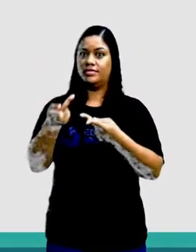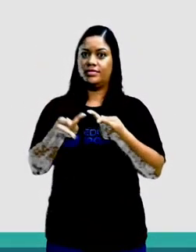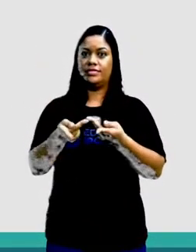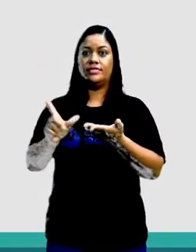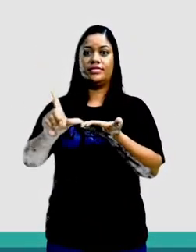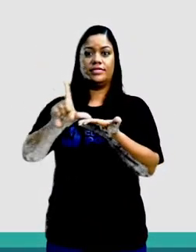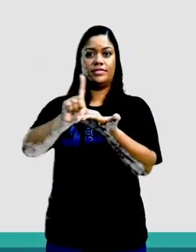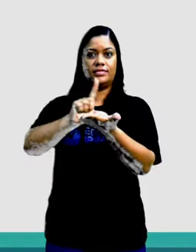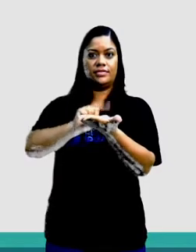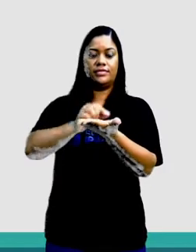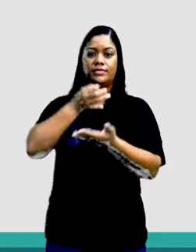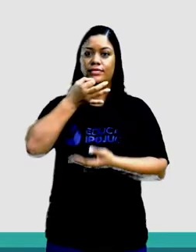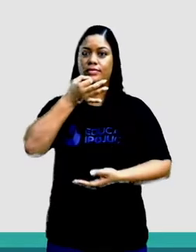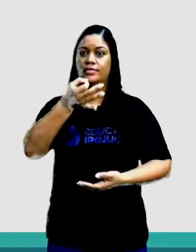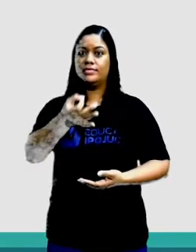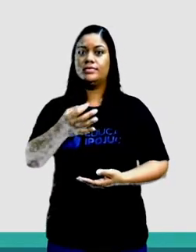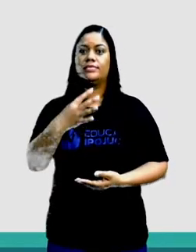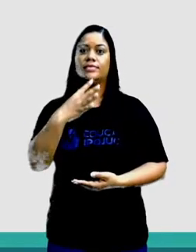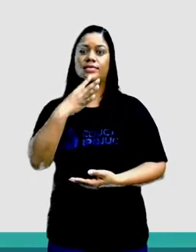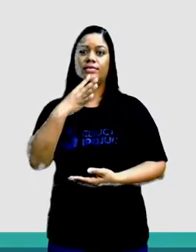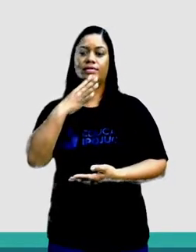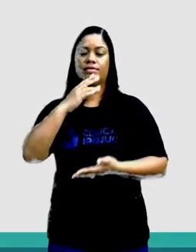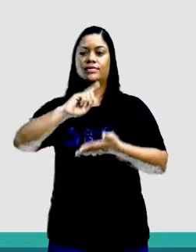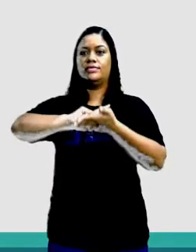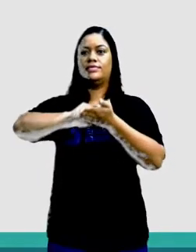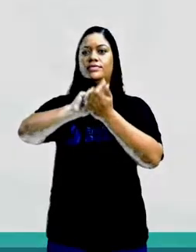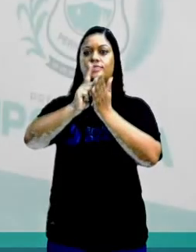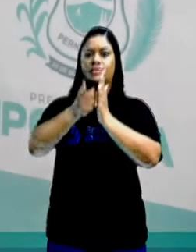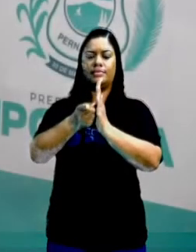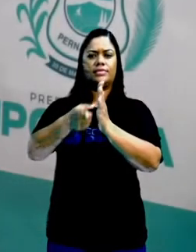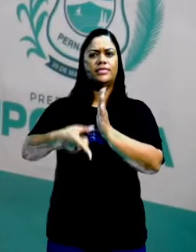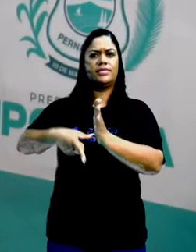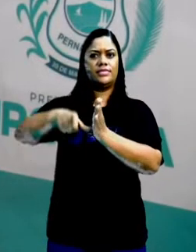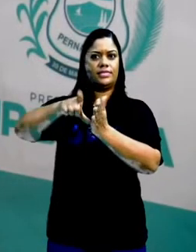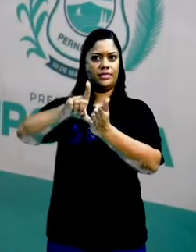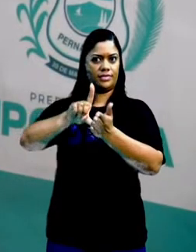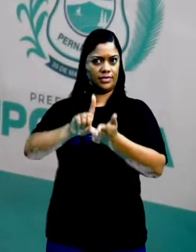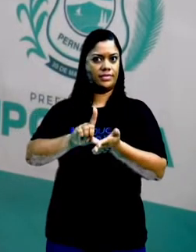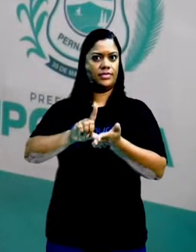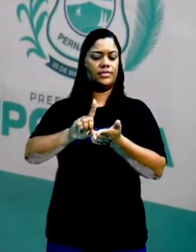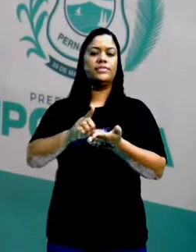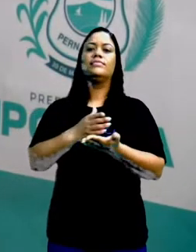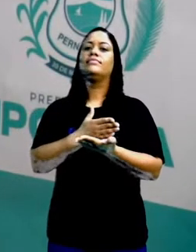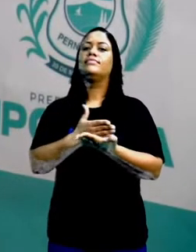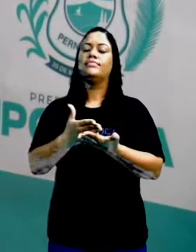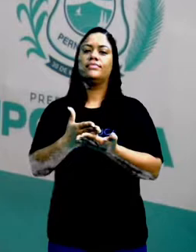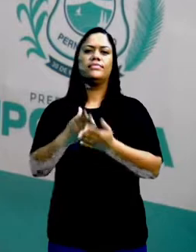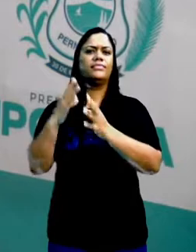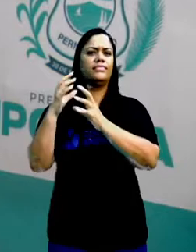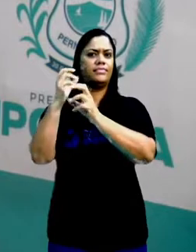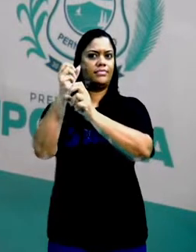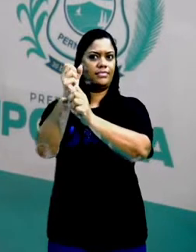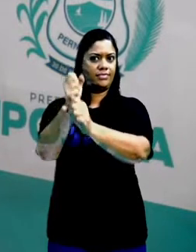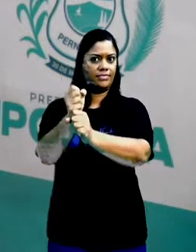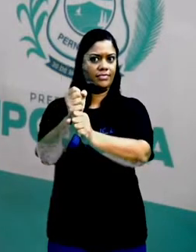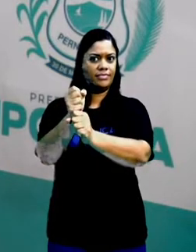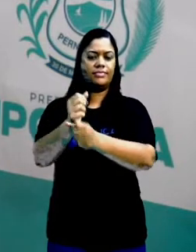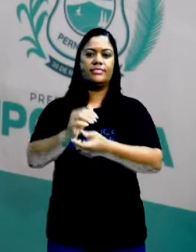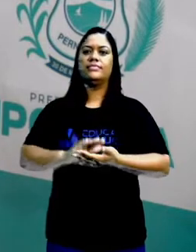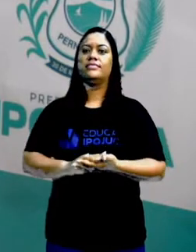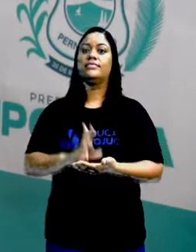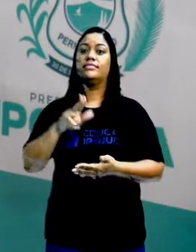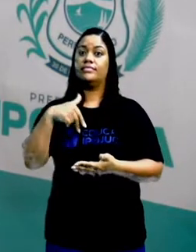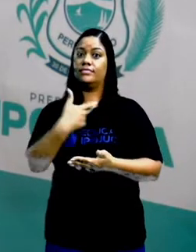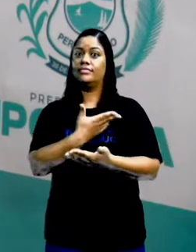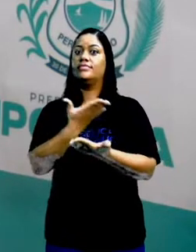sobre o artigo de opinião conhecendo esse gênero mas antes de irmos a nossa aula de hoje vamos rever pessoal